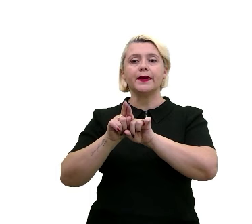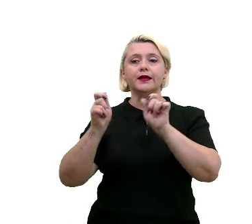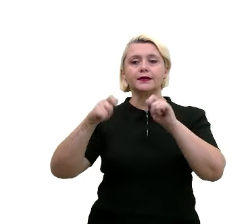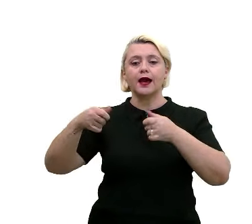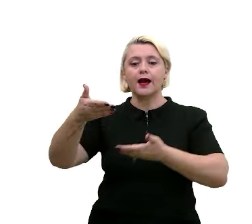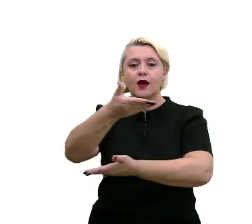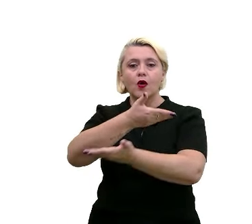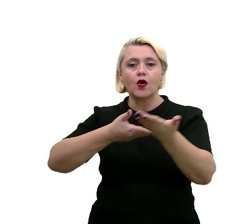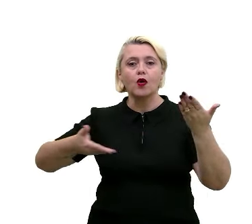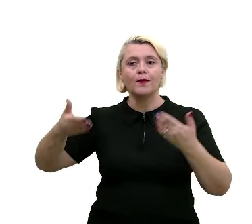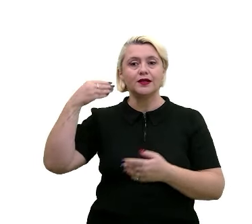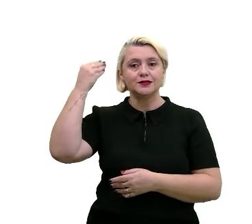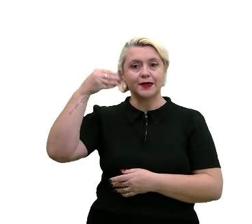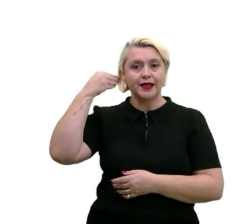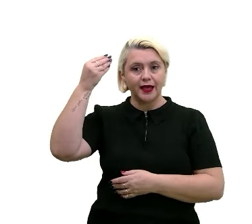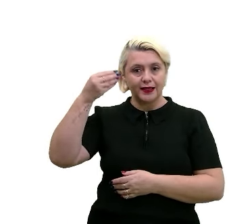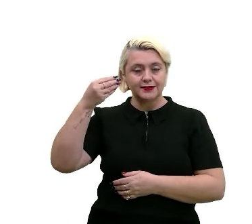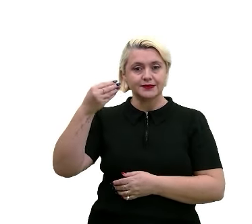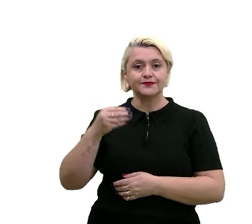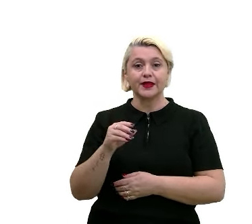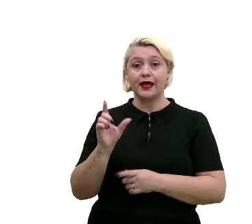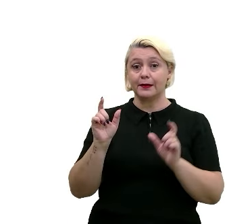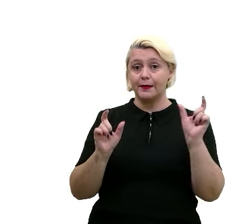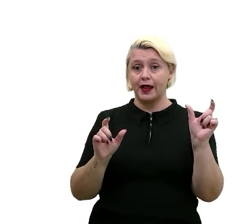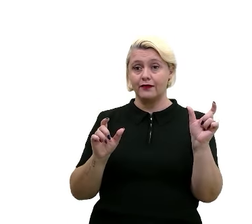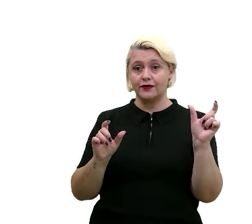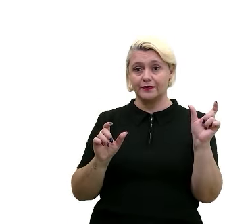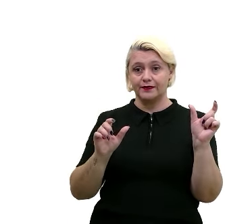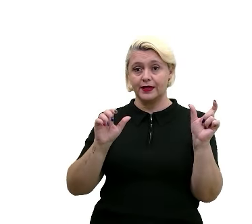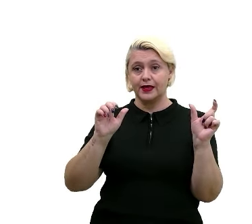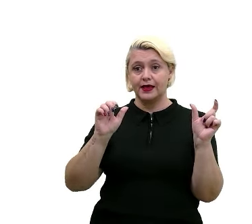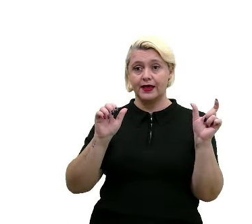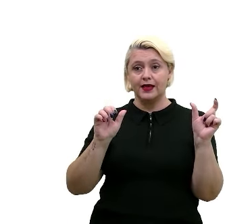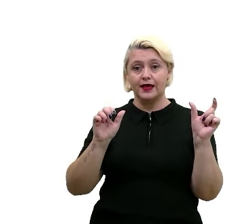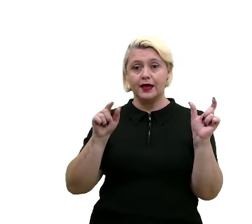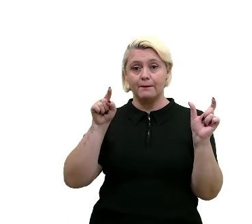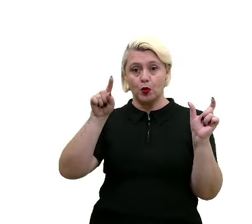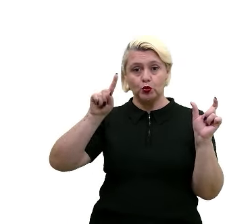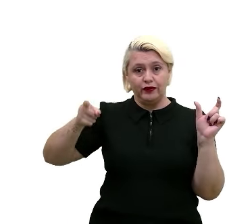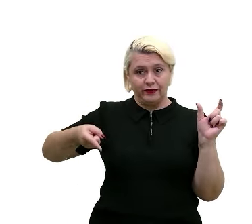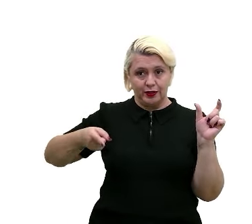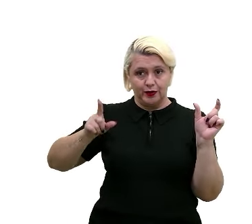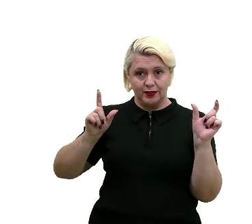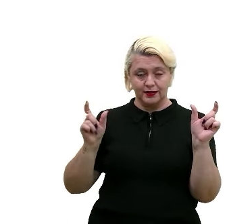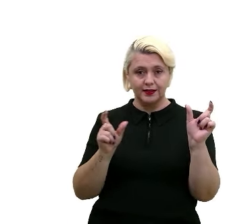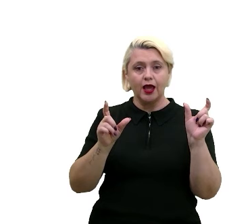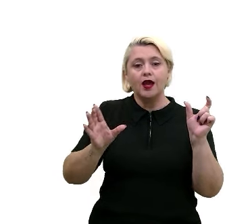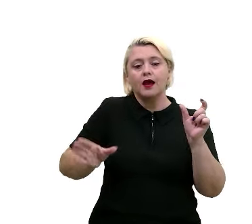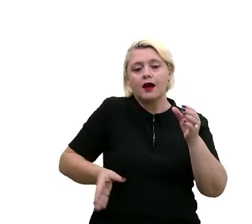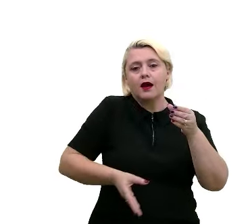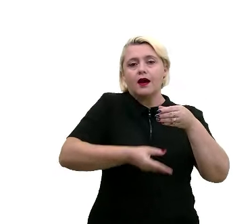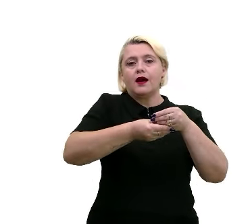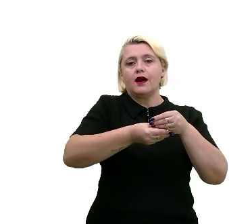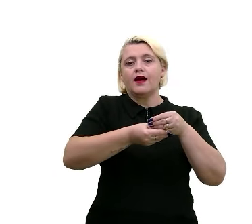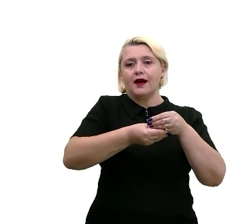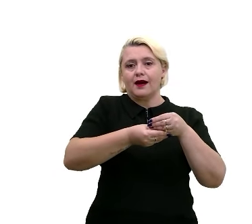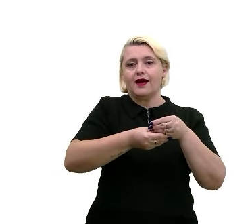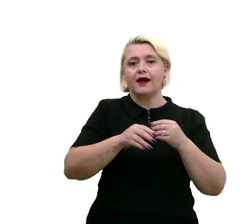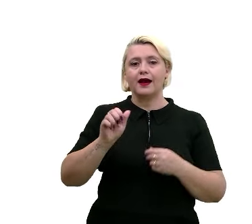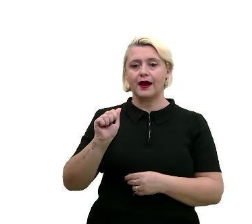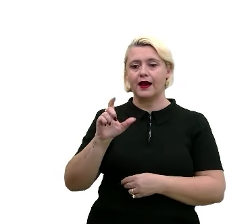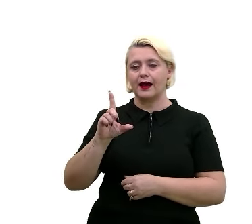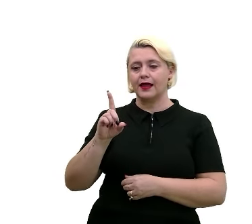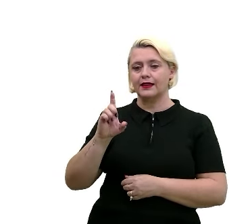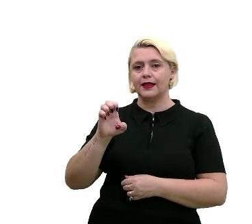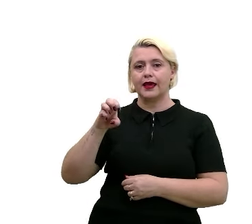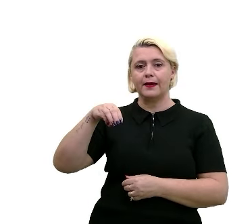de experiências. Aí, olha só, ponto e vírgula. Agora, eu quero trazer mais ideias sobre isso.